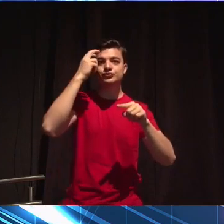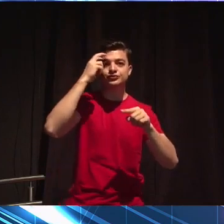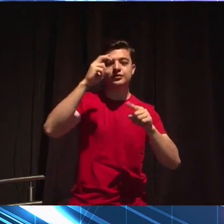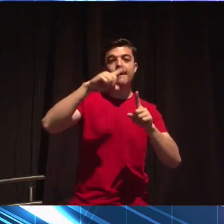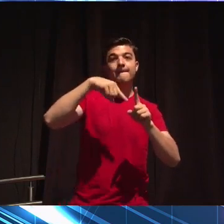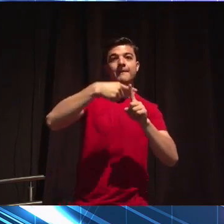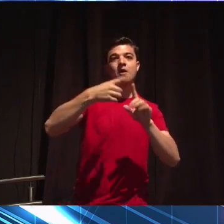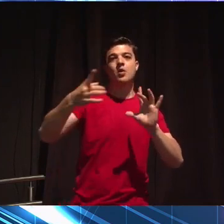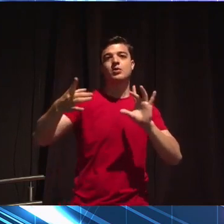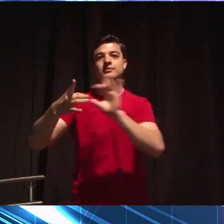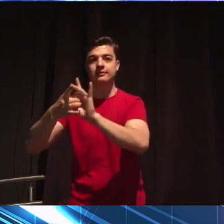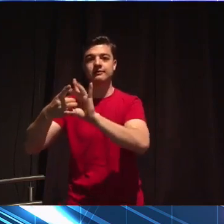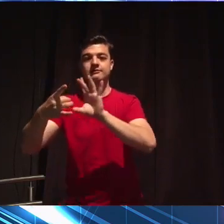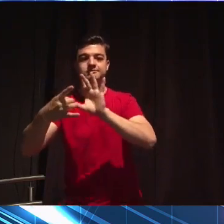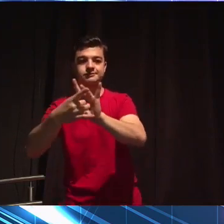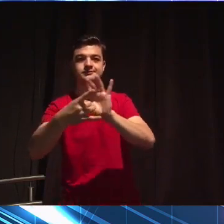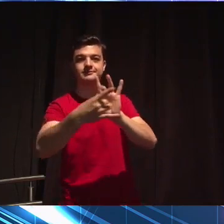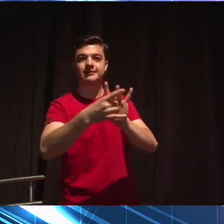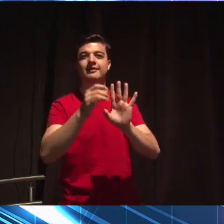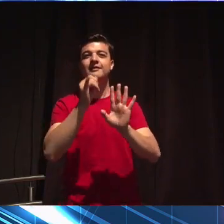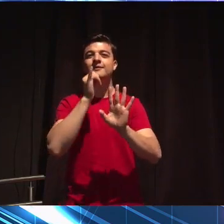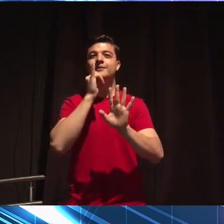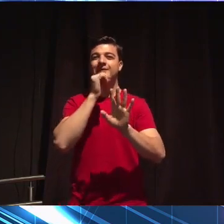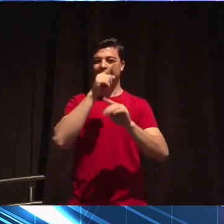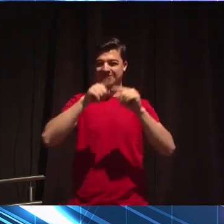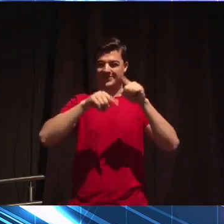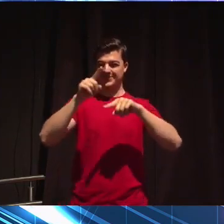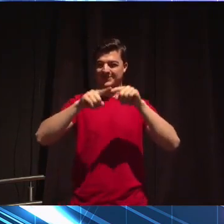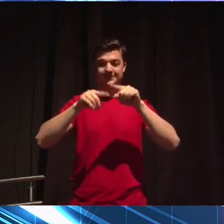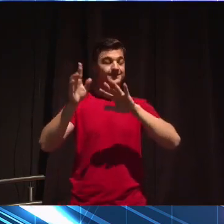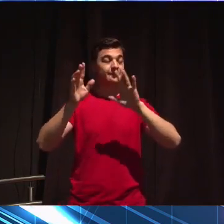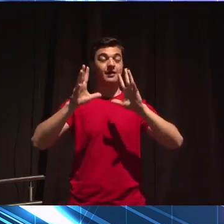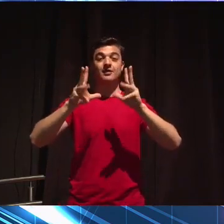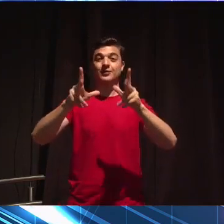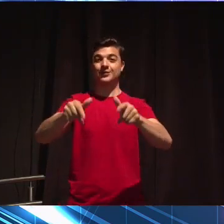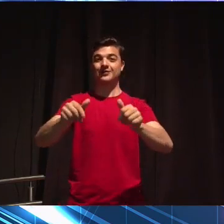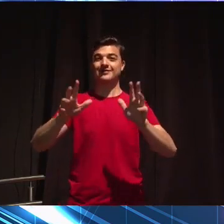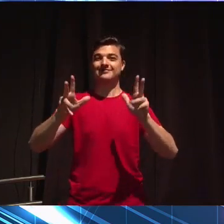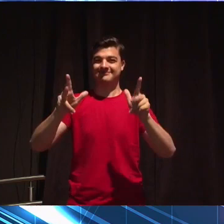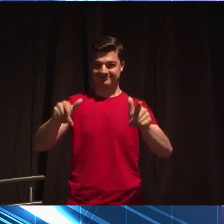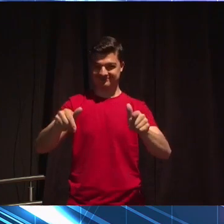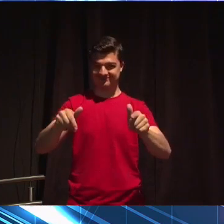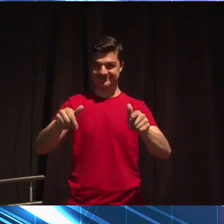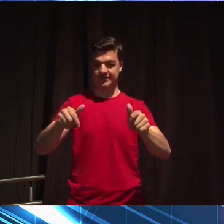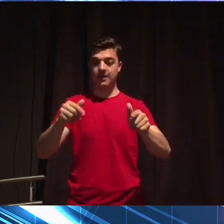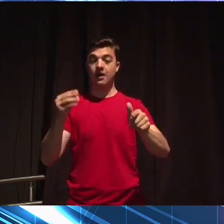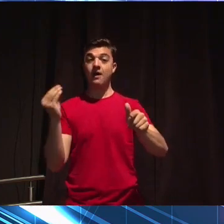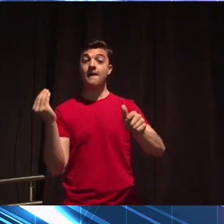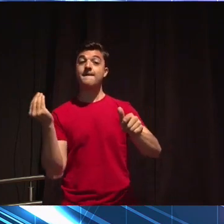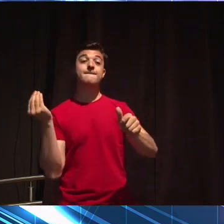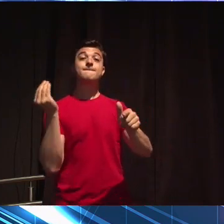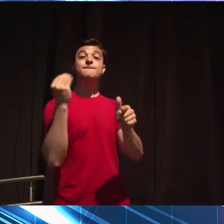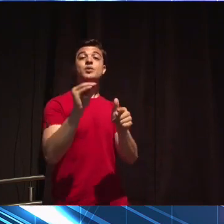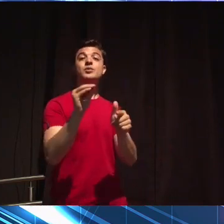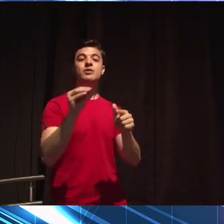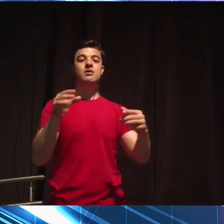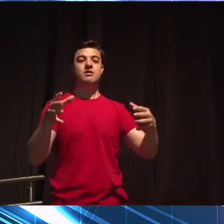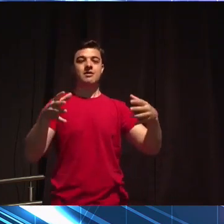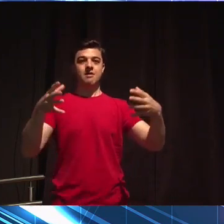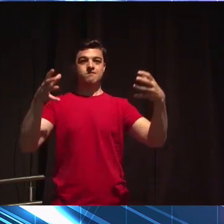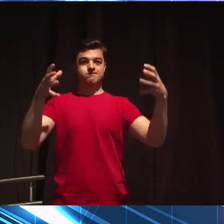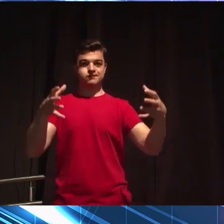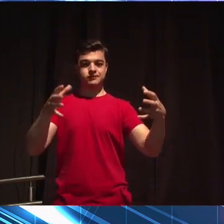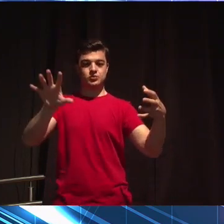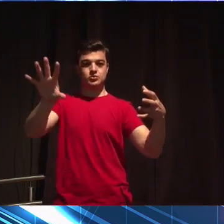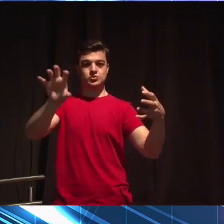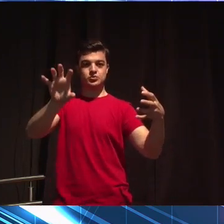caso do tratorzinho, o que acontece? Primeiro, o tratorzinho era só um tratorzinho, com um bom motor. Depois, você colocou no tratorzinho sensores. Aí, você começou a fazer com